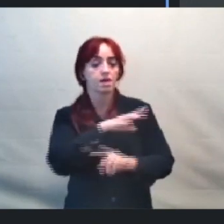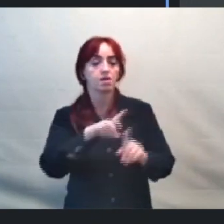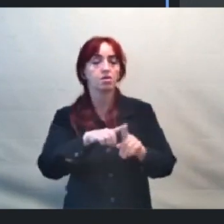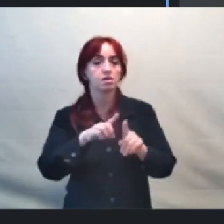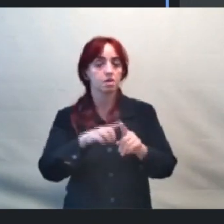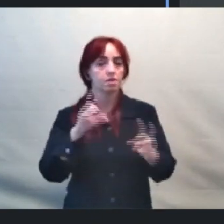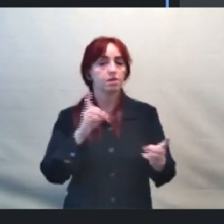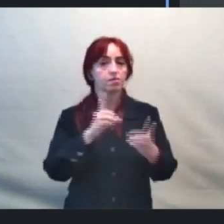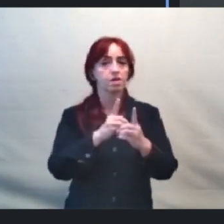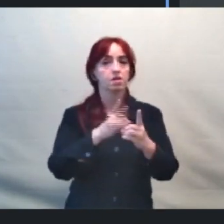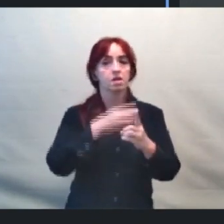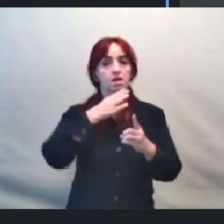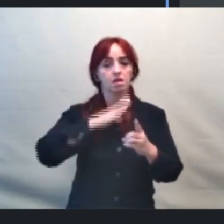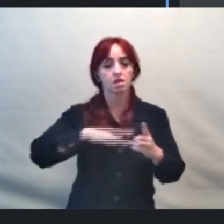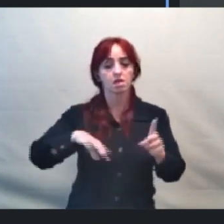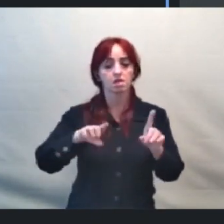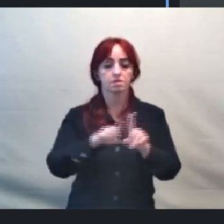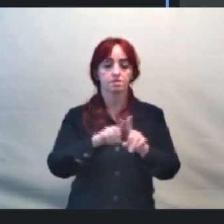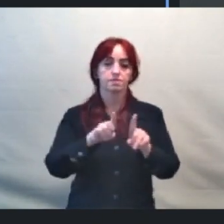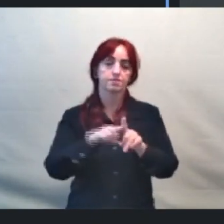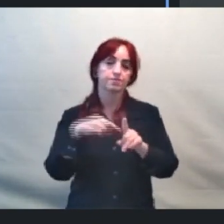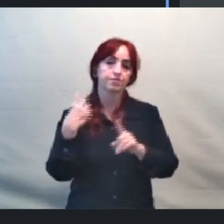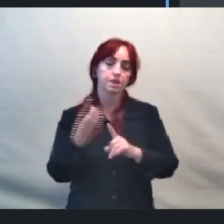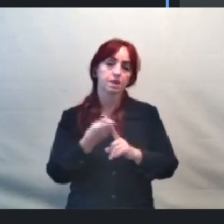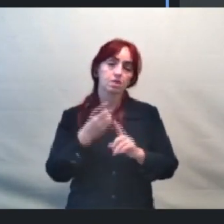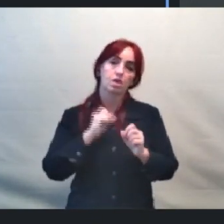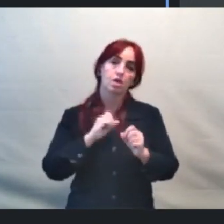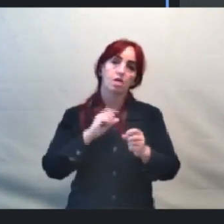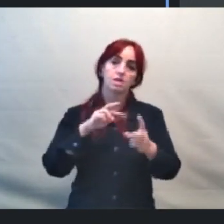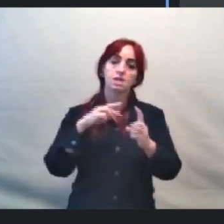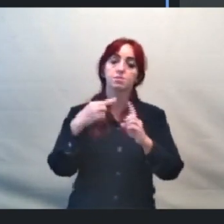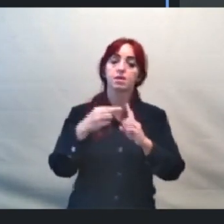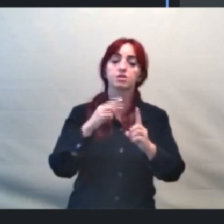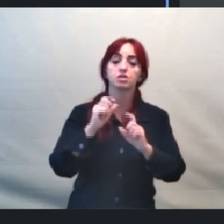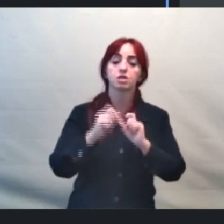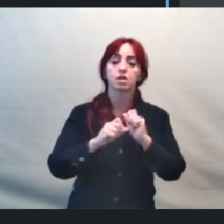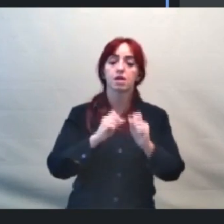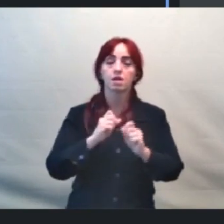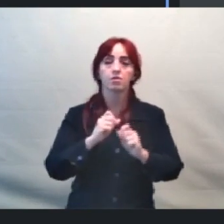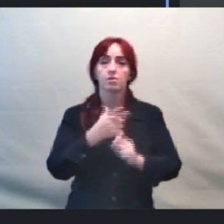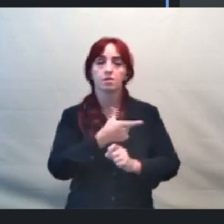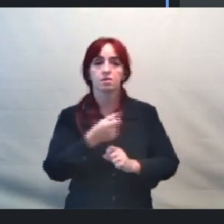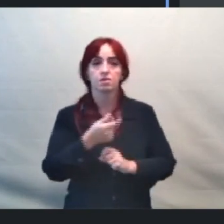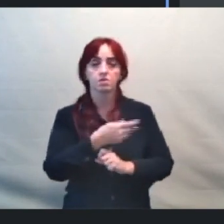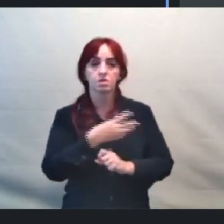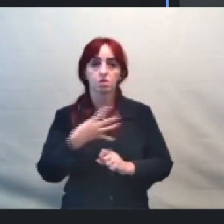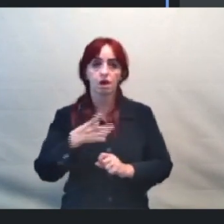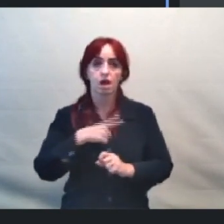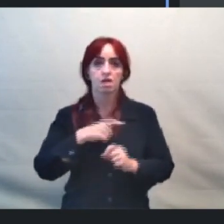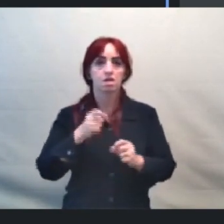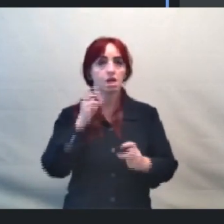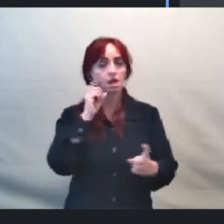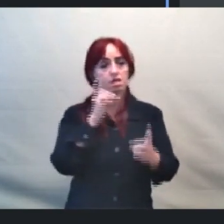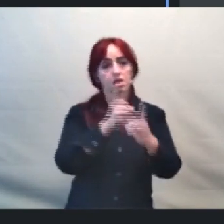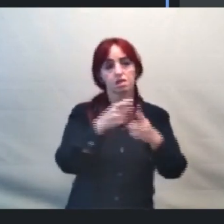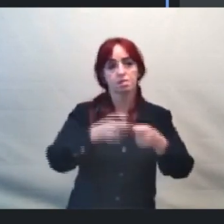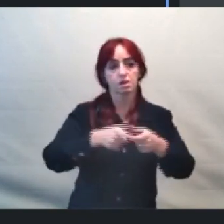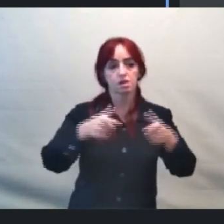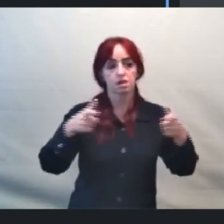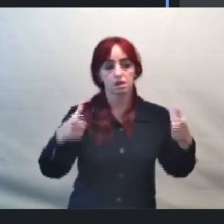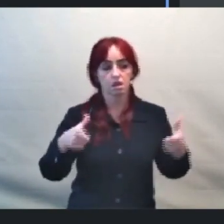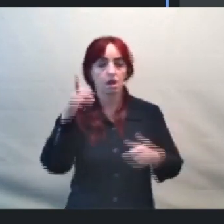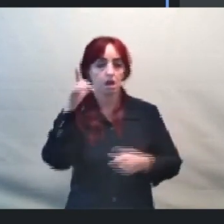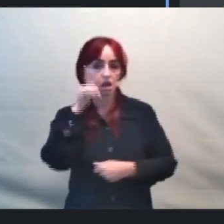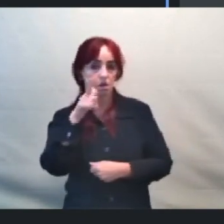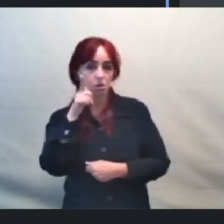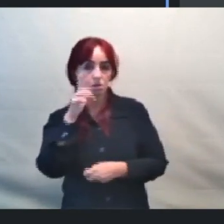infantil. Então, a nossa perspectiva para 2024 é de que esse atendimento seja ampliado e que a gente consiga atender a toda a demanda